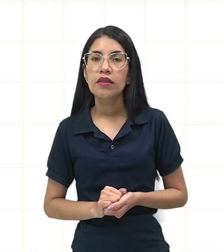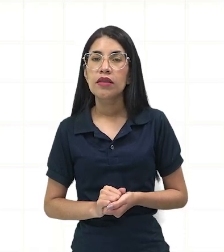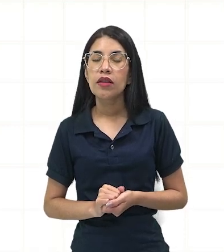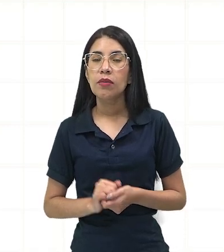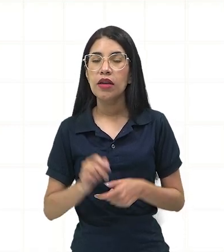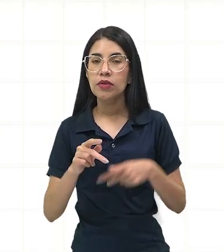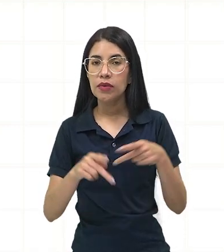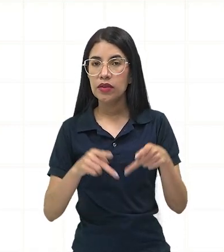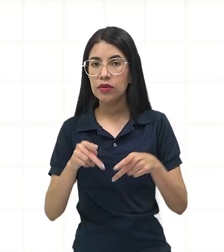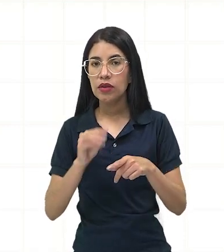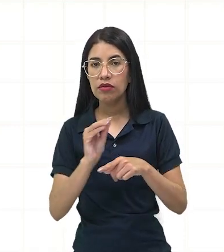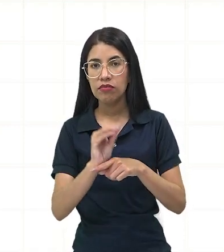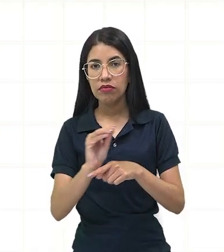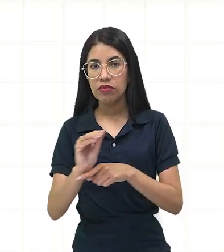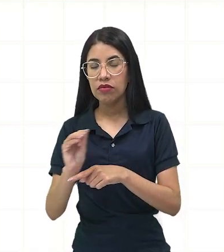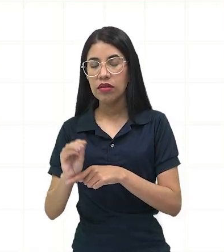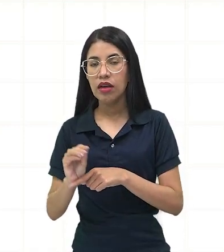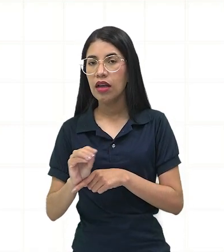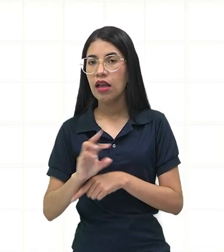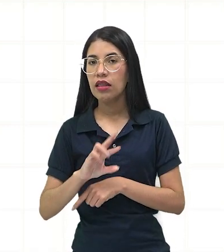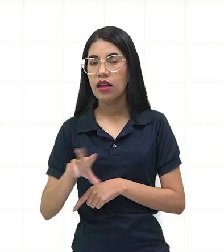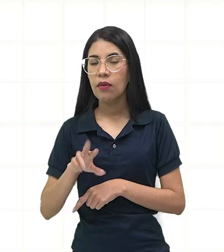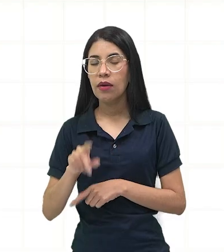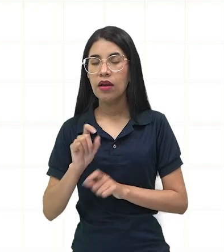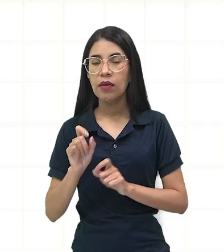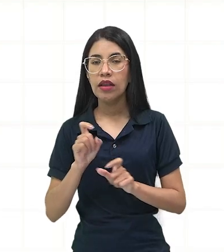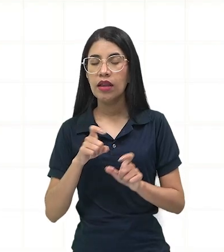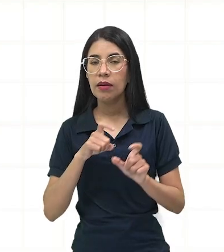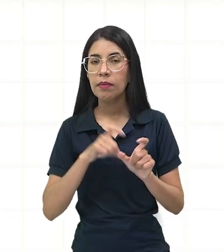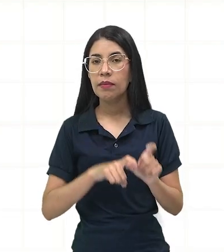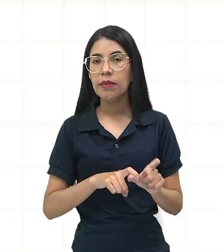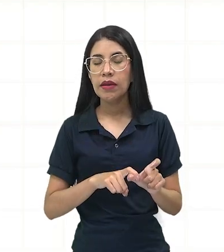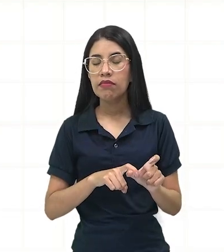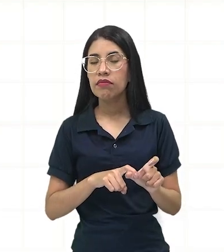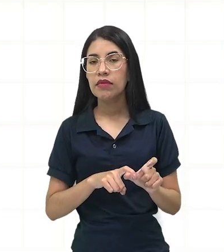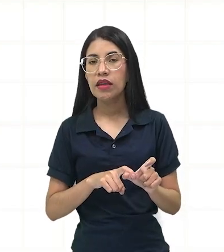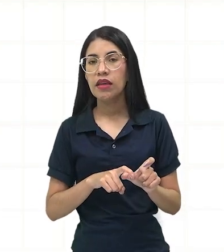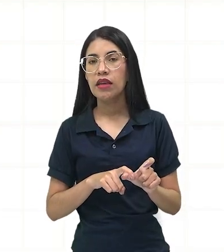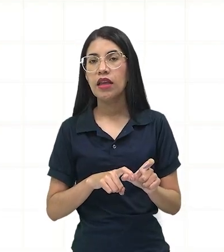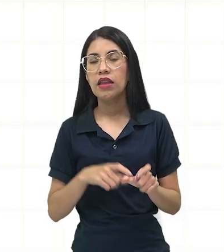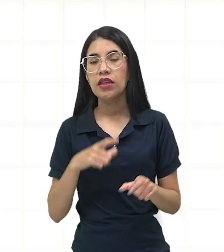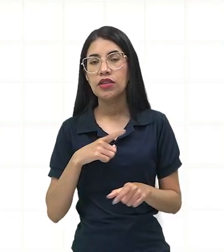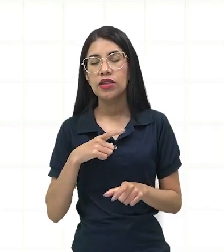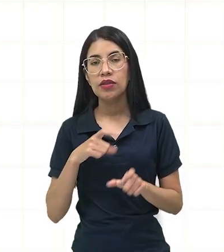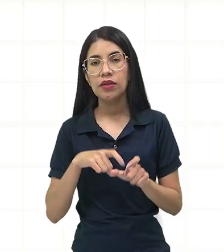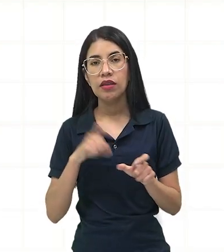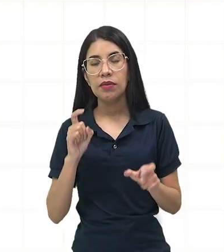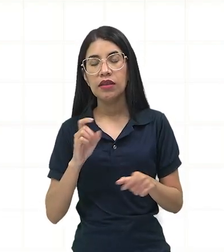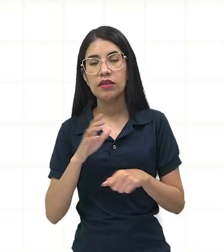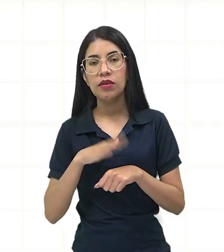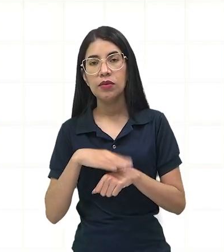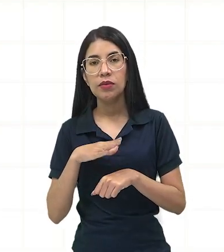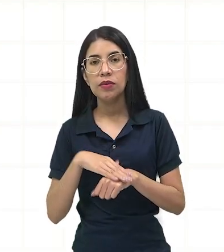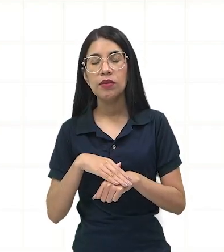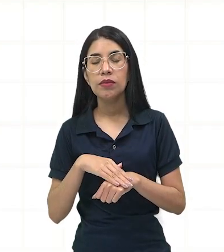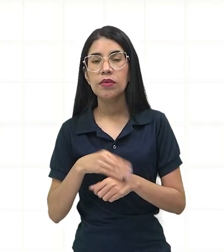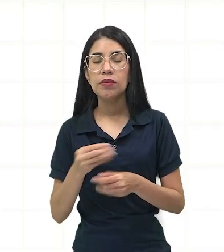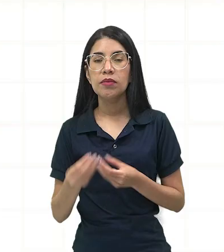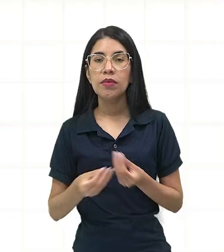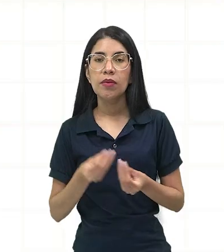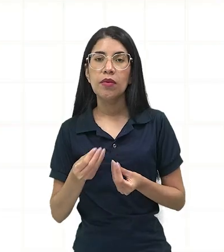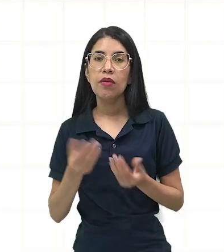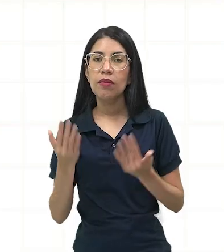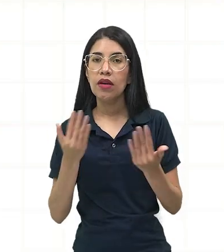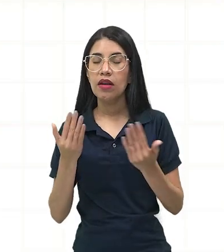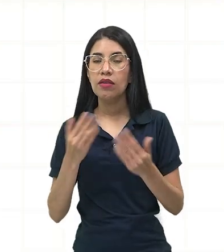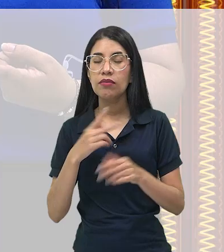região. Elas não buscaram tanto uma dependência, ou seja, elas eram independentes, elas eram autônomas em relação à Inglaterra.